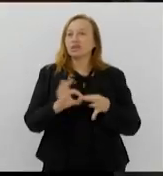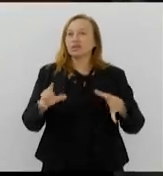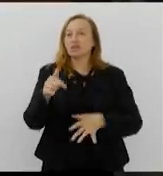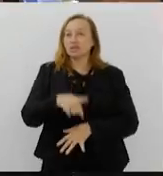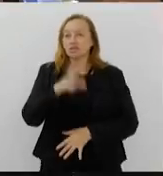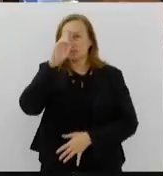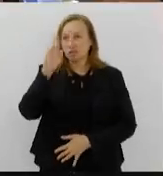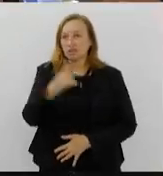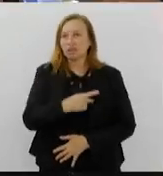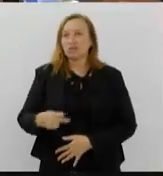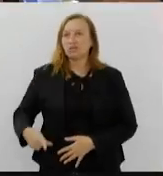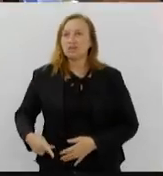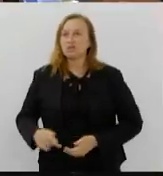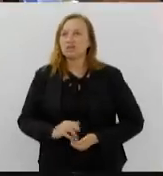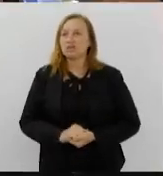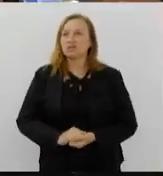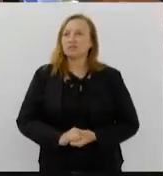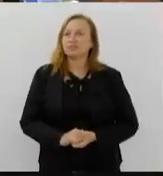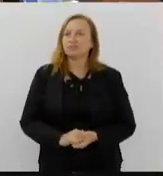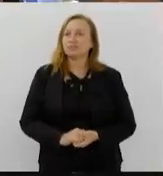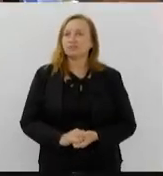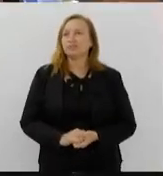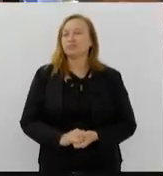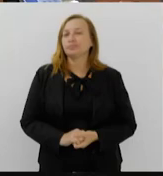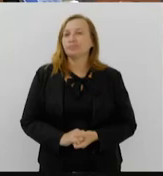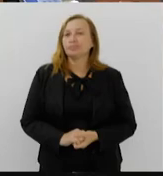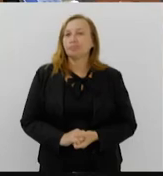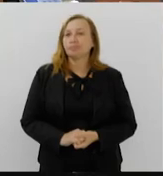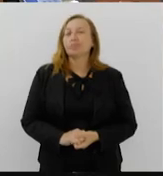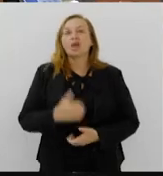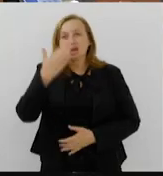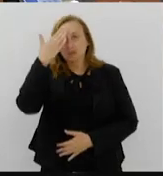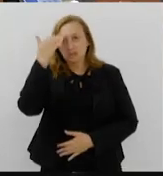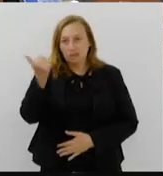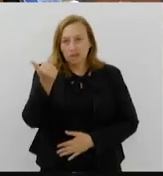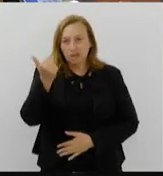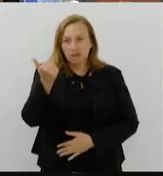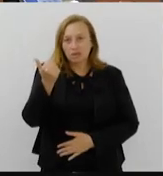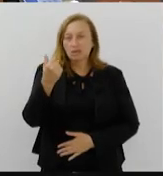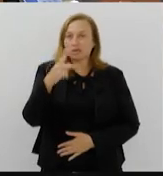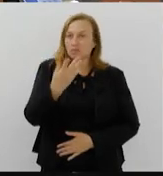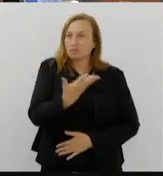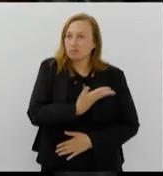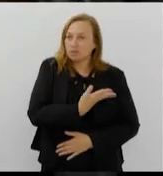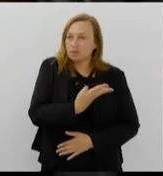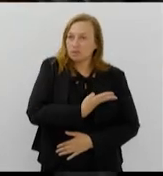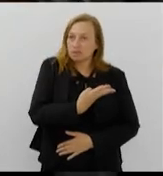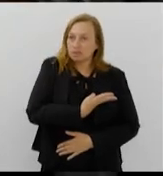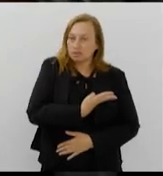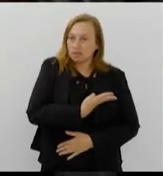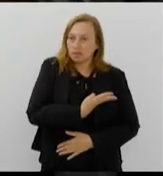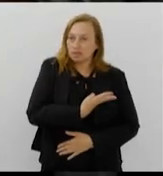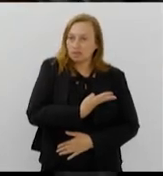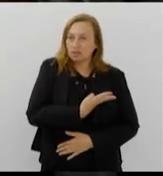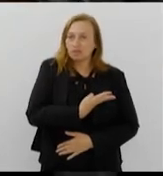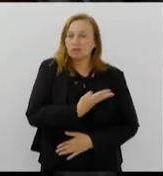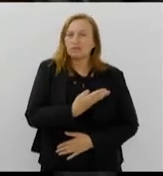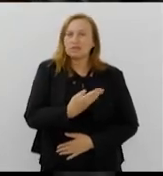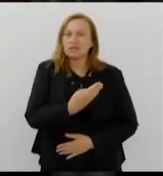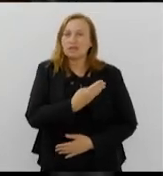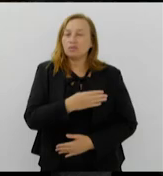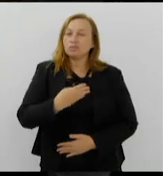presidente, a Vossa Excelência, eu sei da sua amizade pessoal com o governador, Vossa Excelência nunca